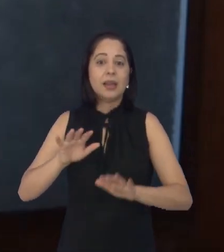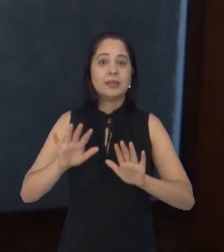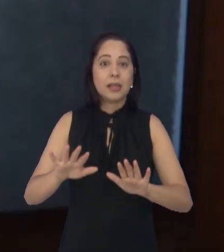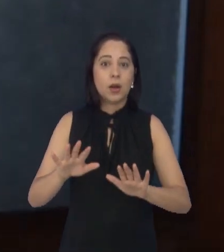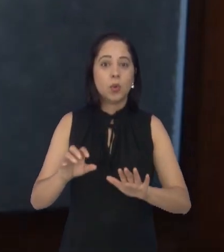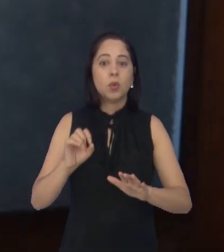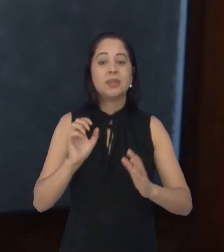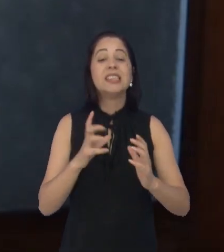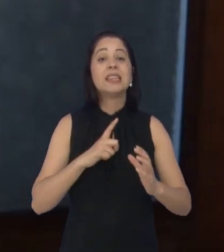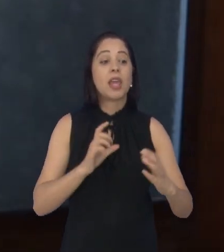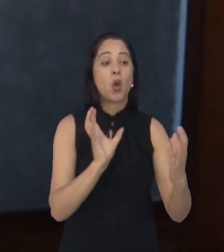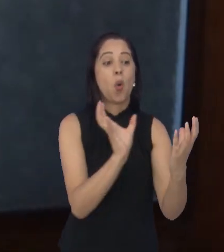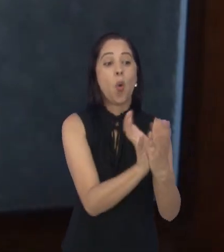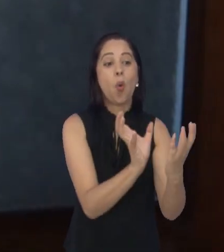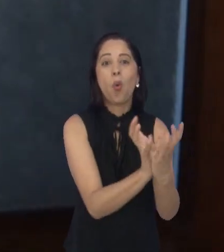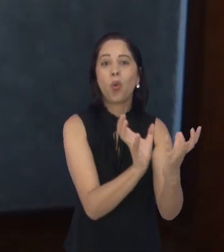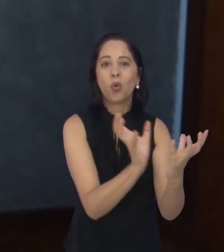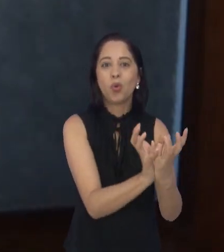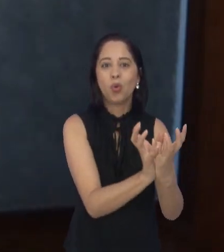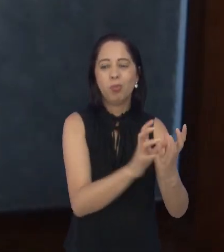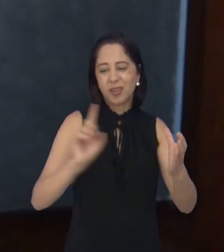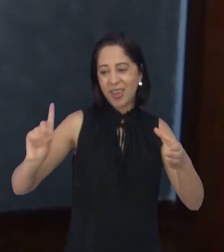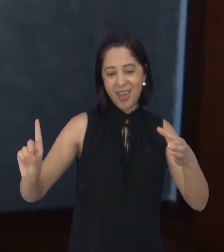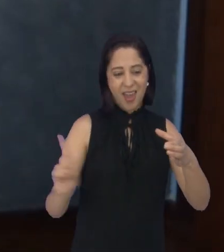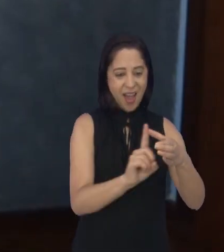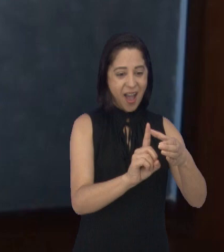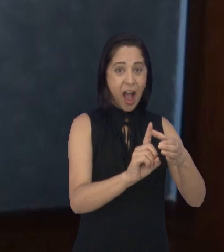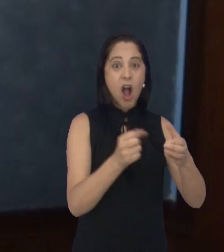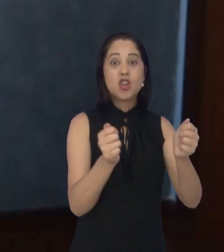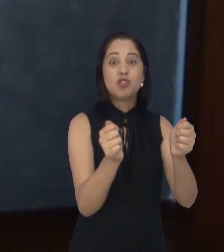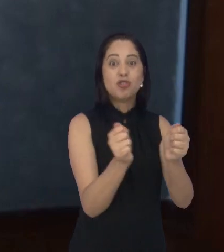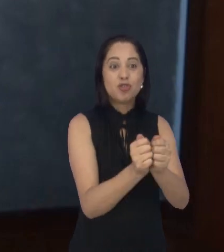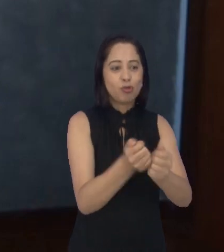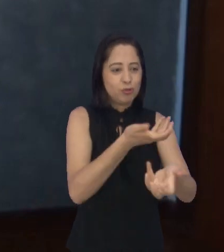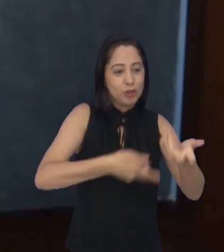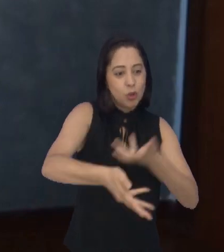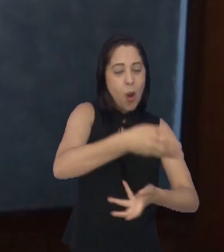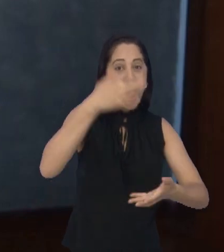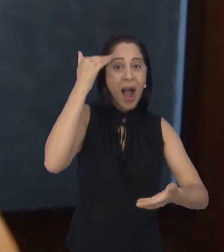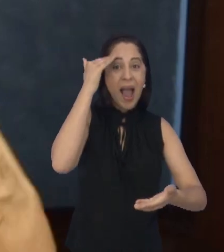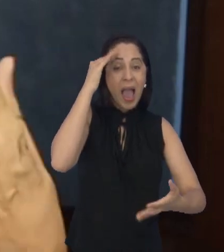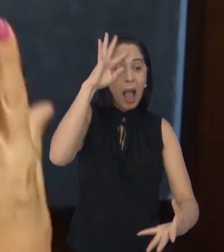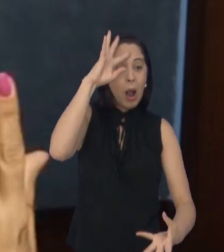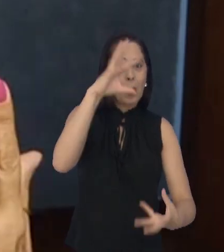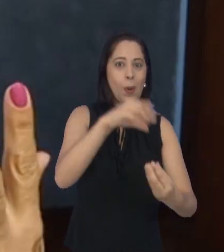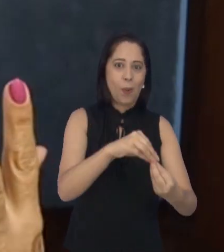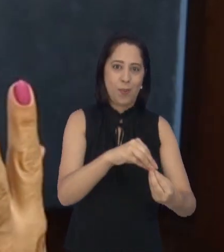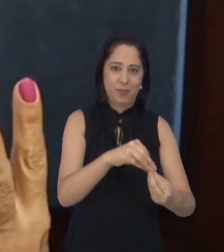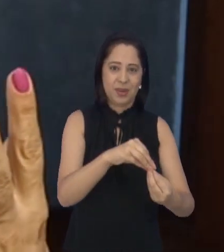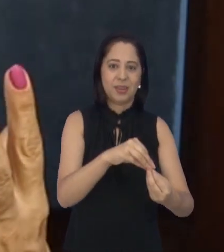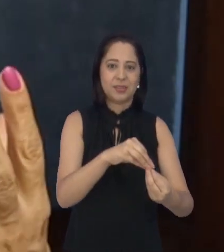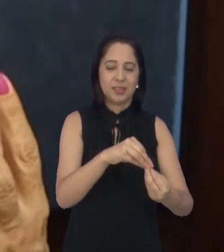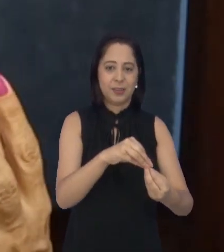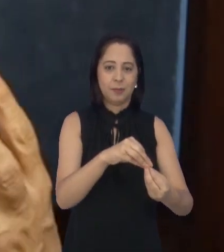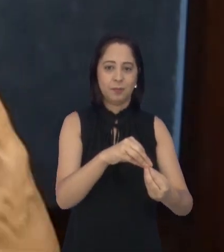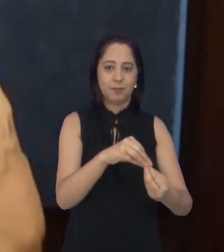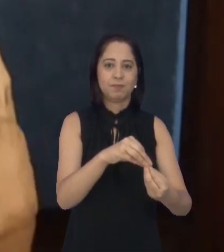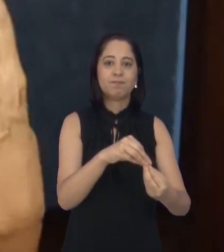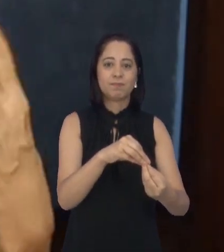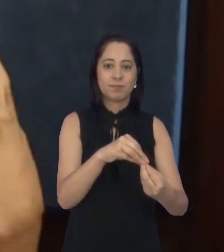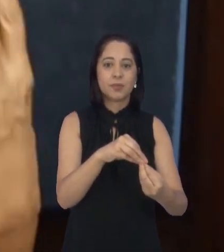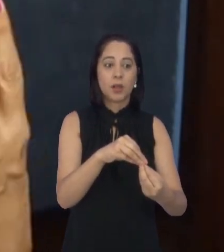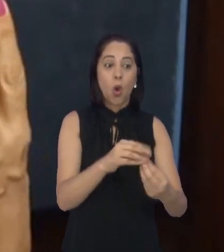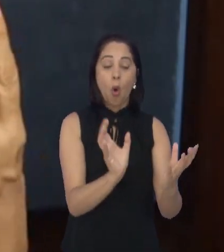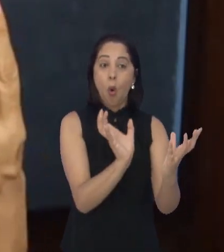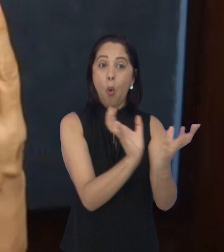grupo para contar sobre isso, aquele grupo que vai te entender, né? Confiança. O grupo,